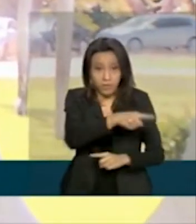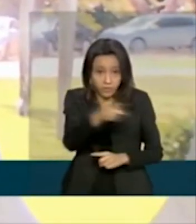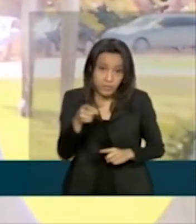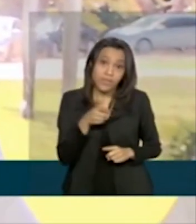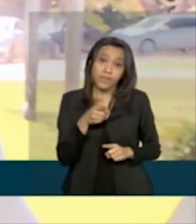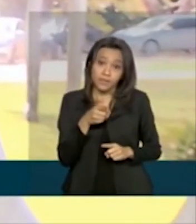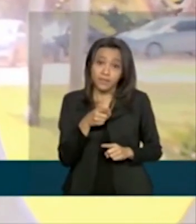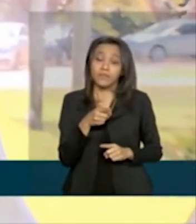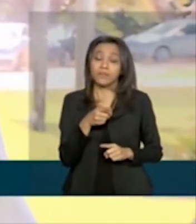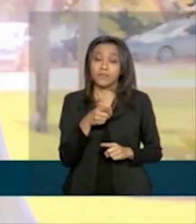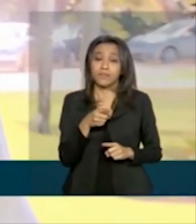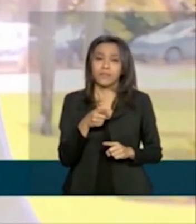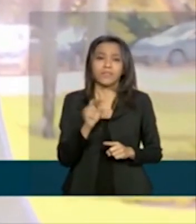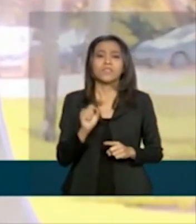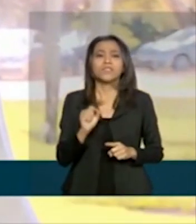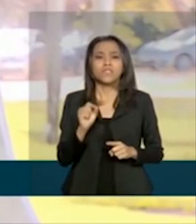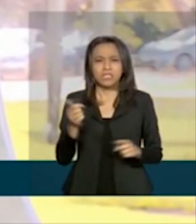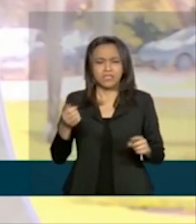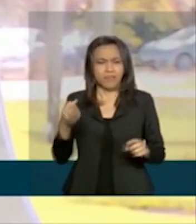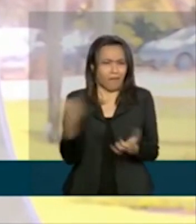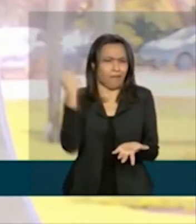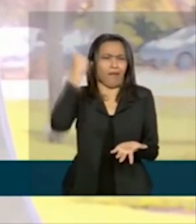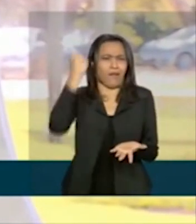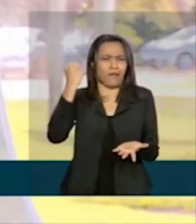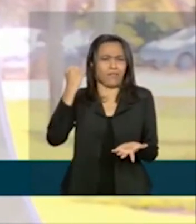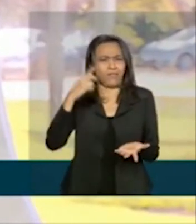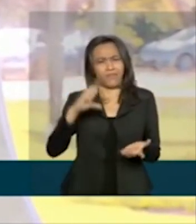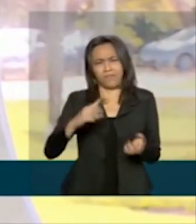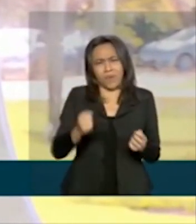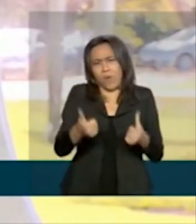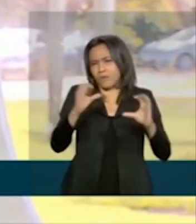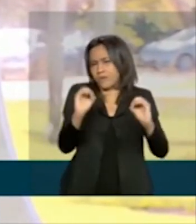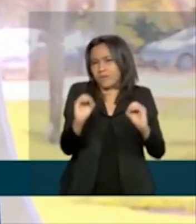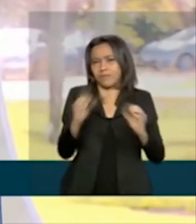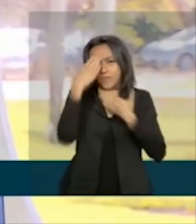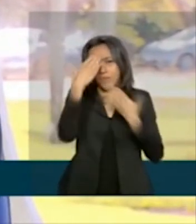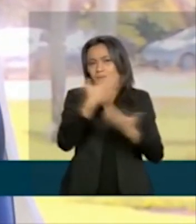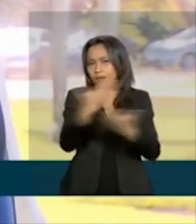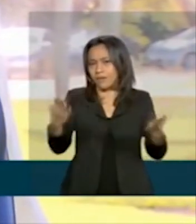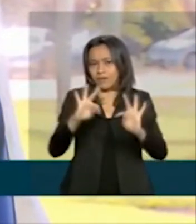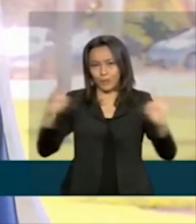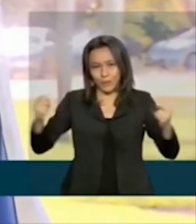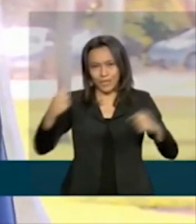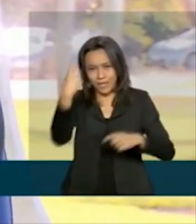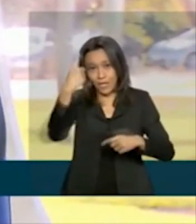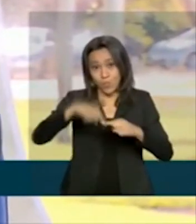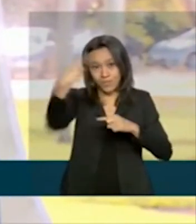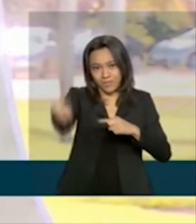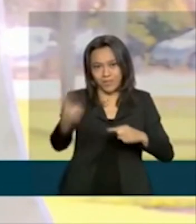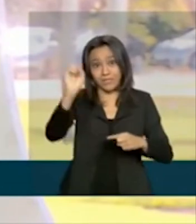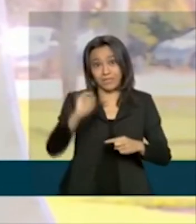né, a possibilidade de algo mais grave é próximo de zero. Obrigado a todos. Até daqui uma semana, se Deus